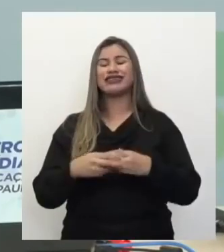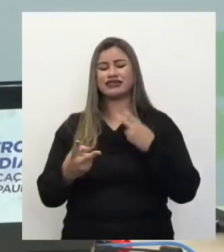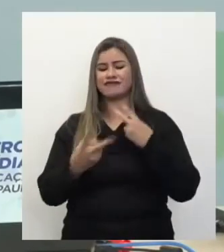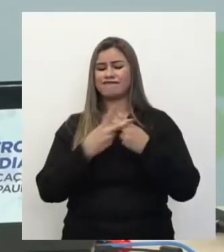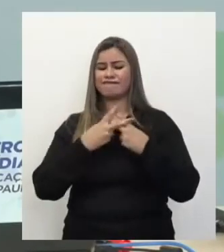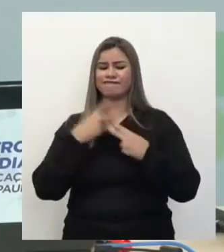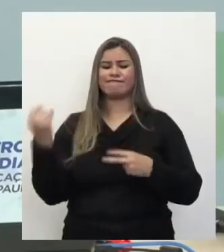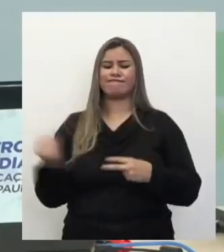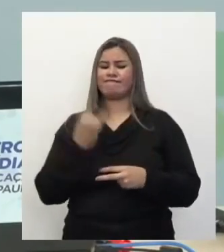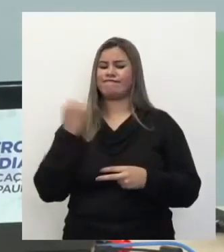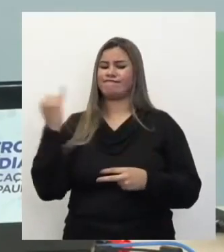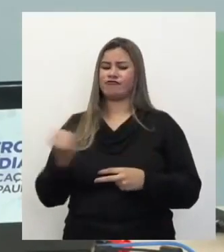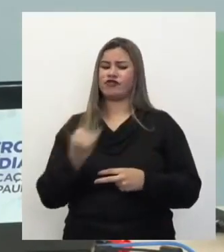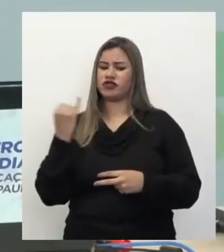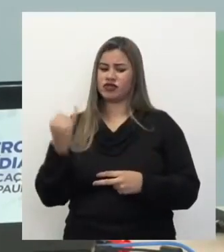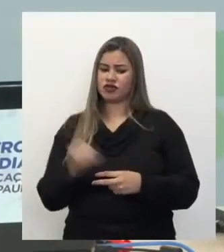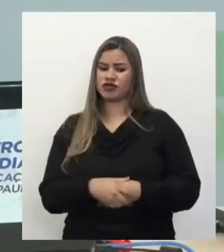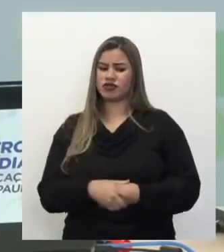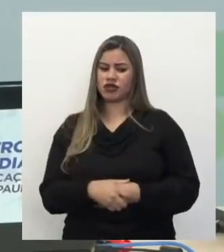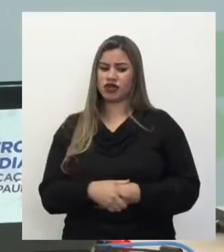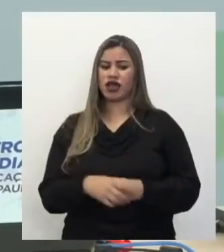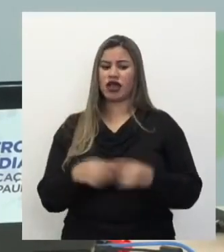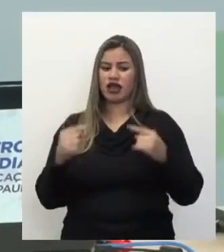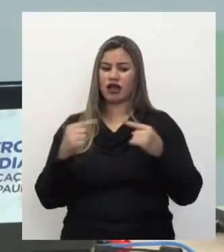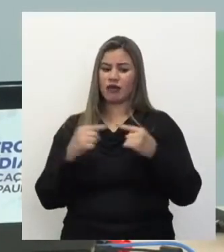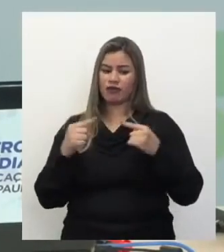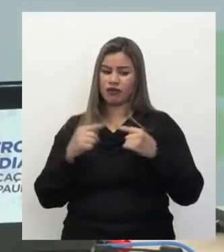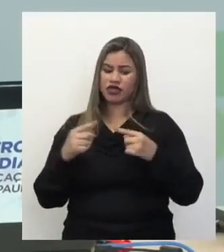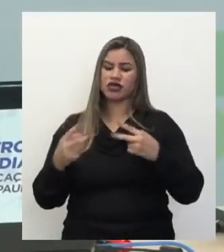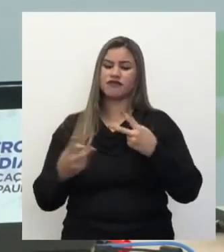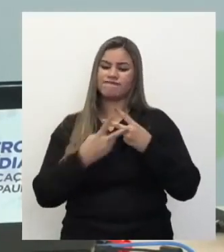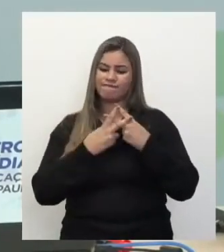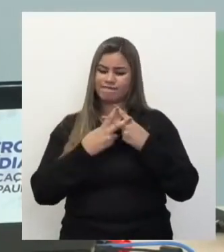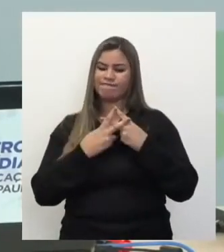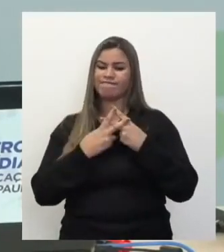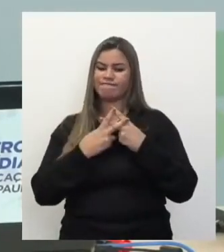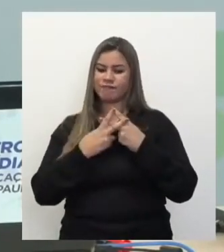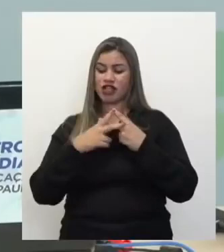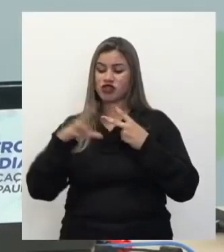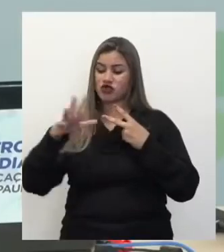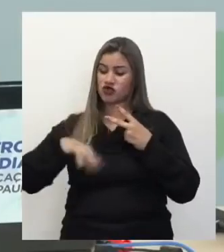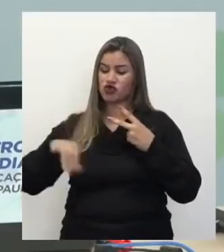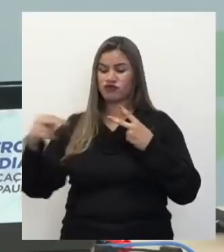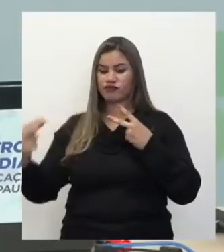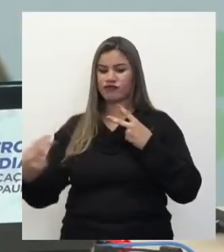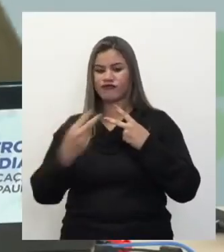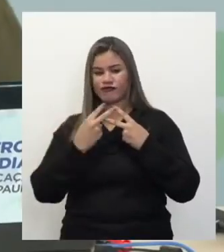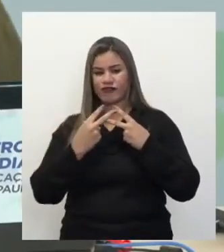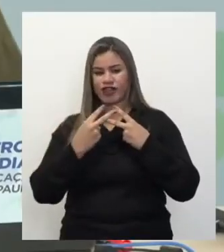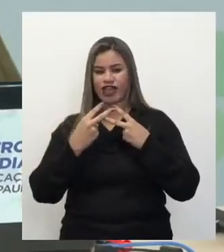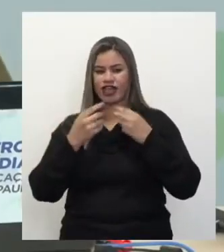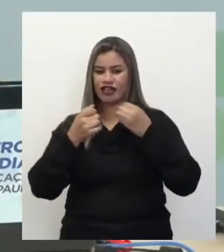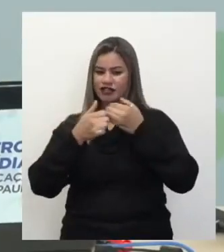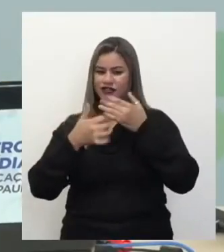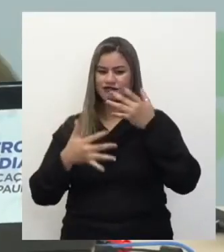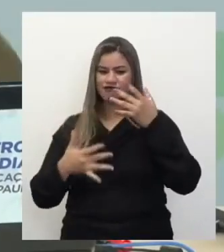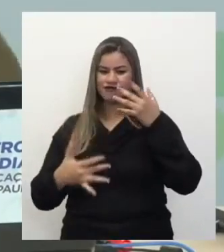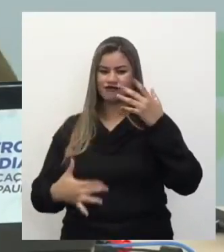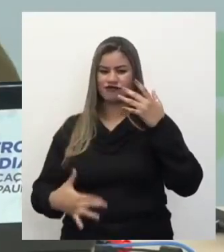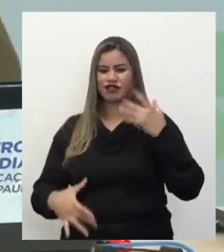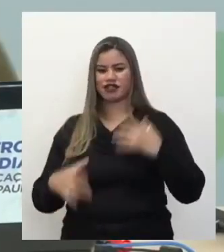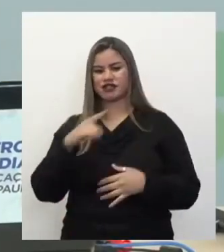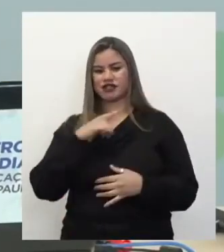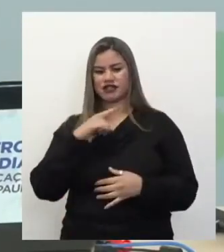a importância, gente, do hiperlink que a hashtag traz, porque aí você pode colocá-la e ver quais são